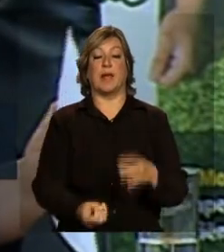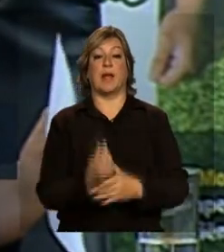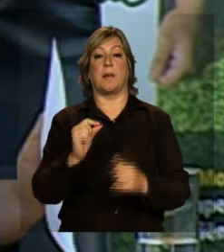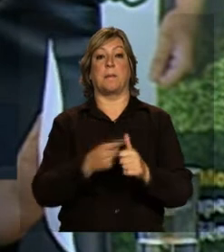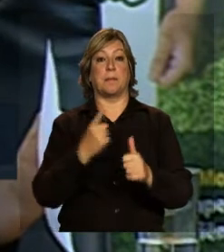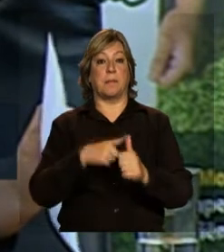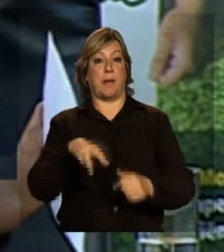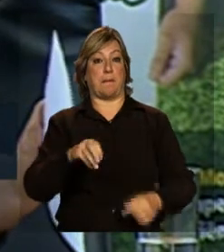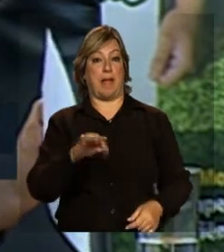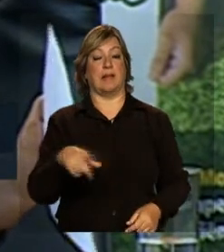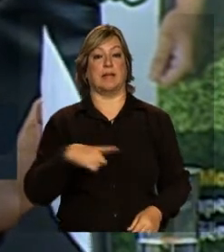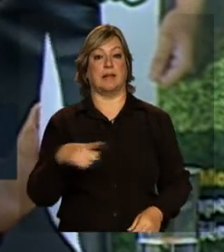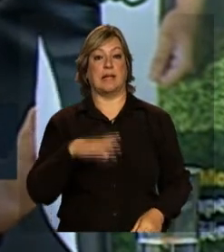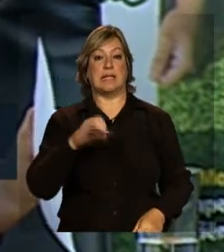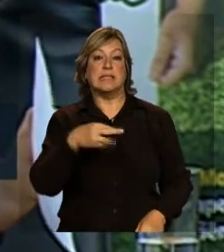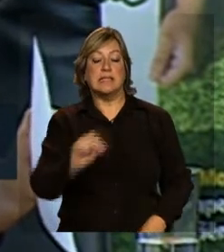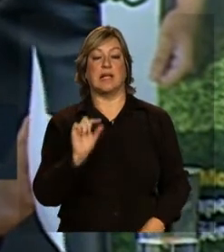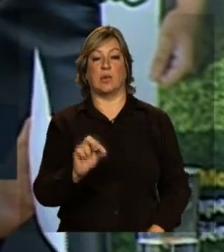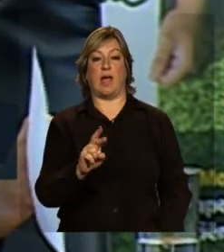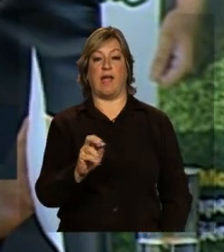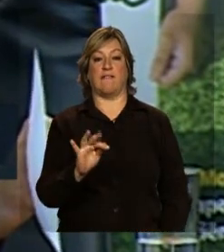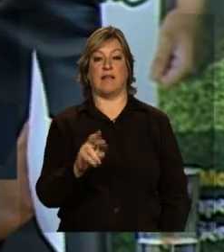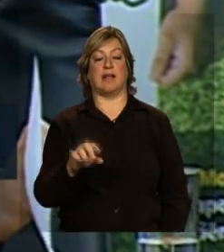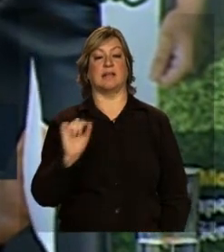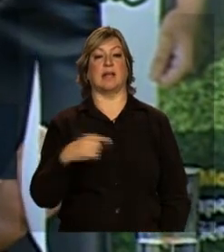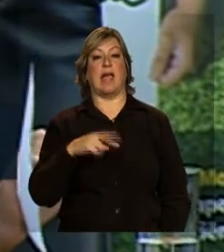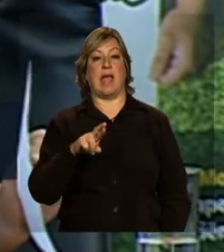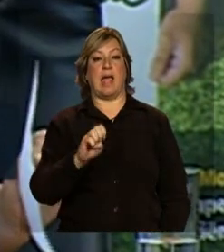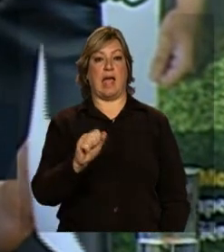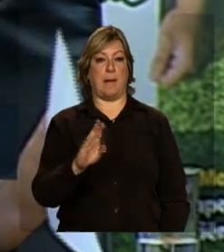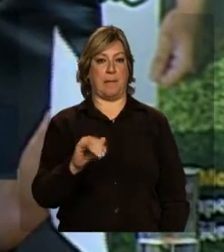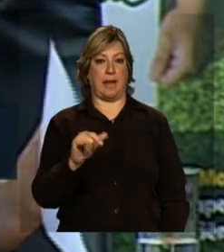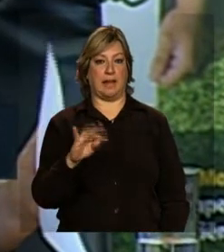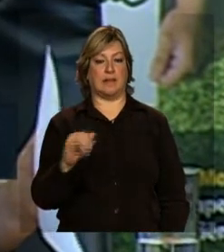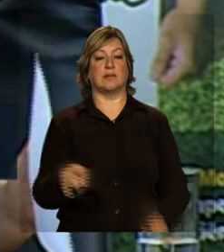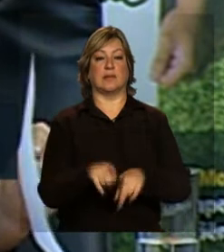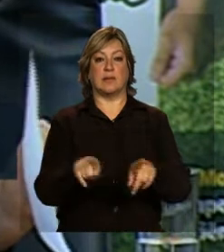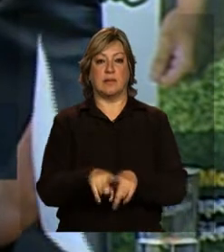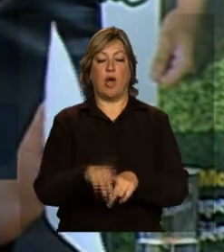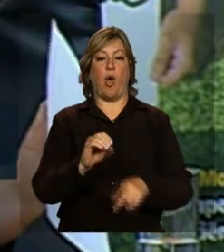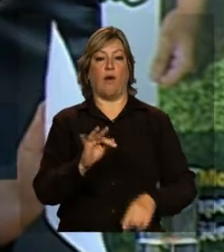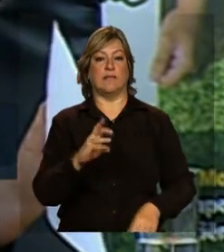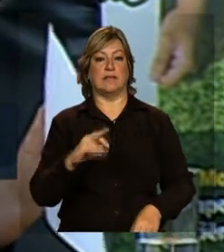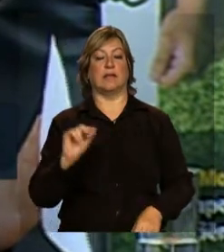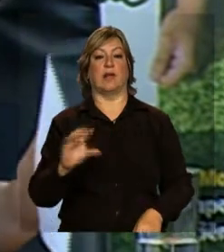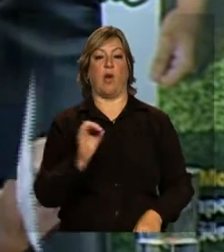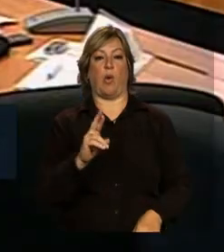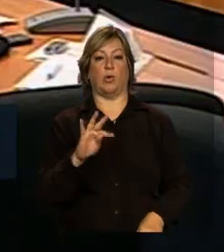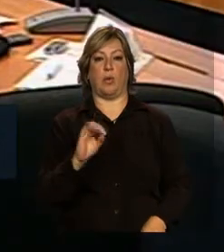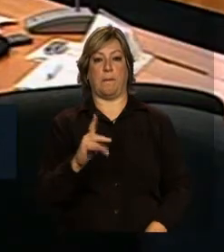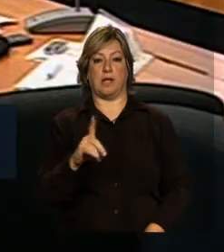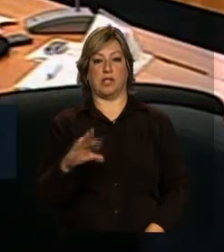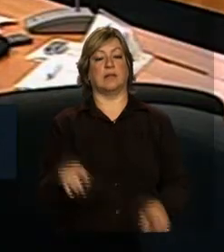que está aqui estabelecida dos centros de referência em reabilitação e oficinas ortopédicas, mas nós temos a possibilidade também